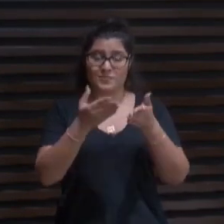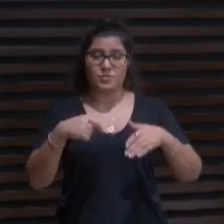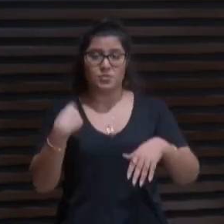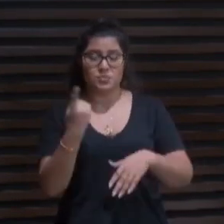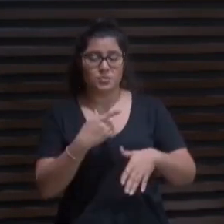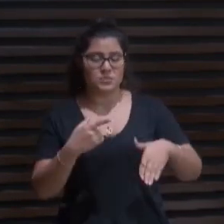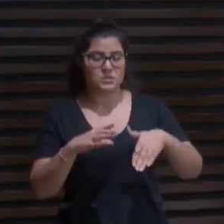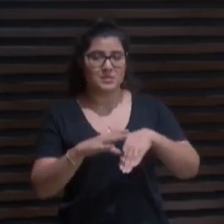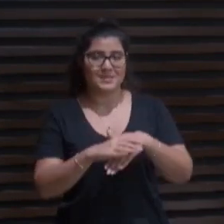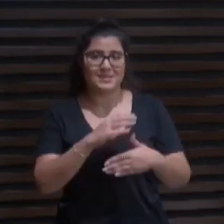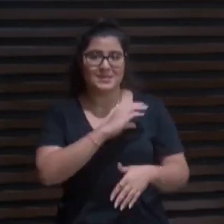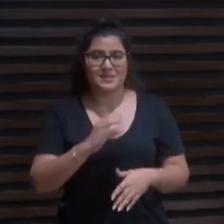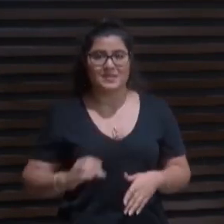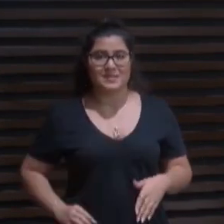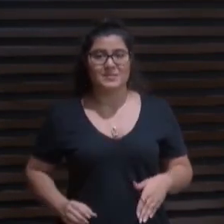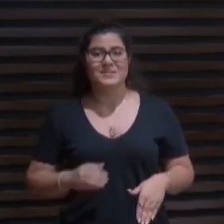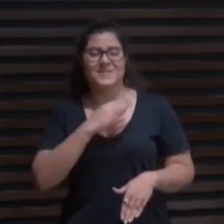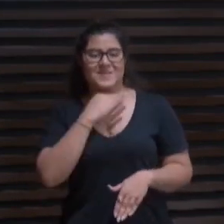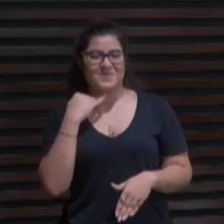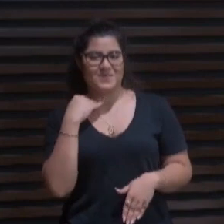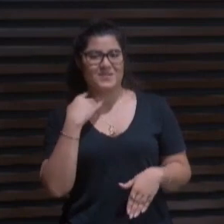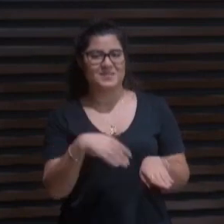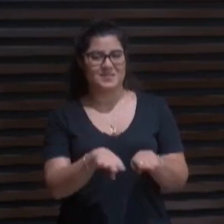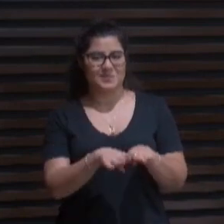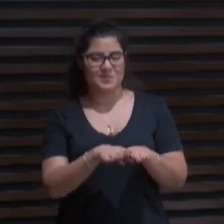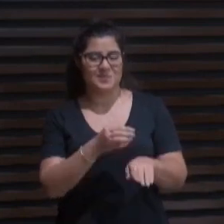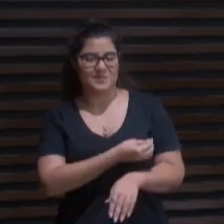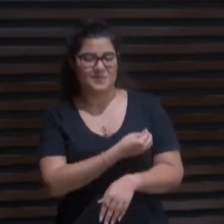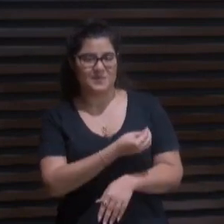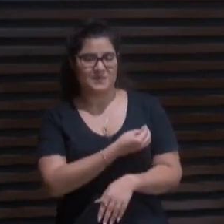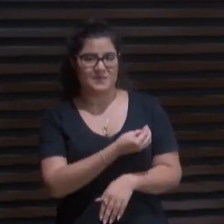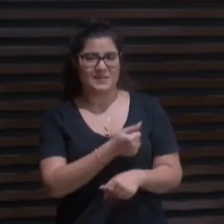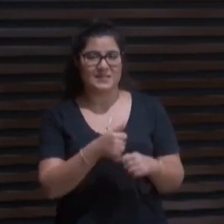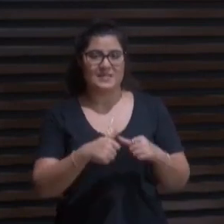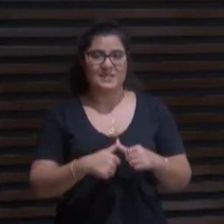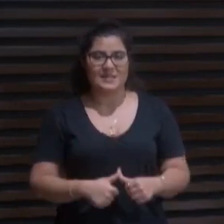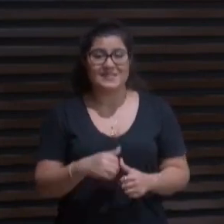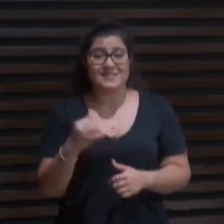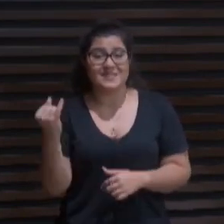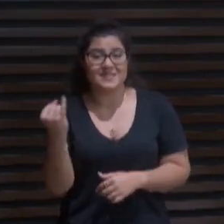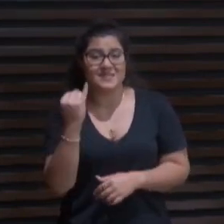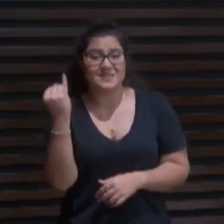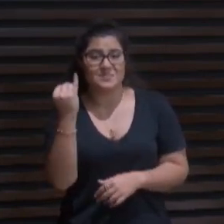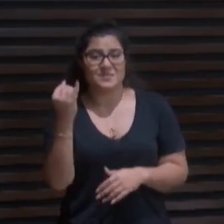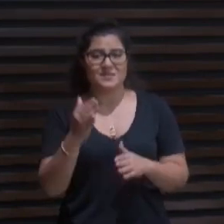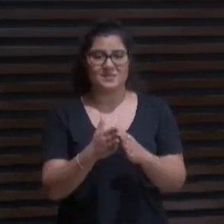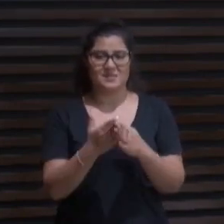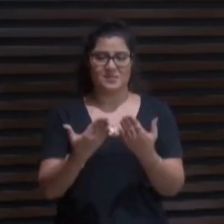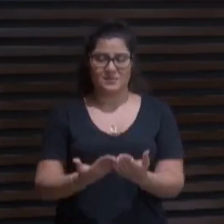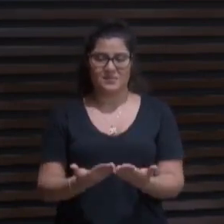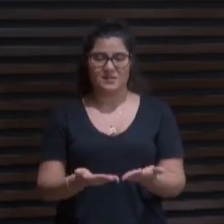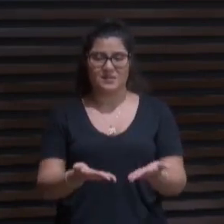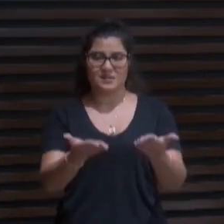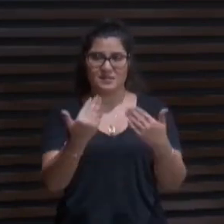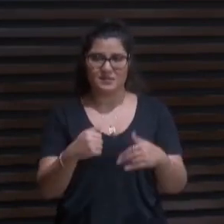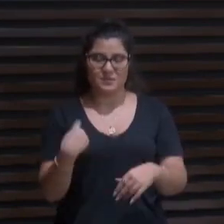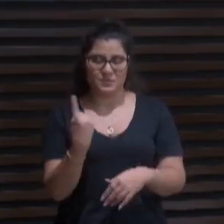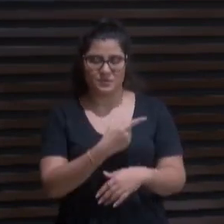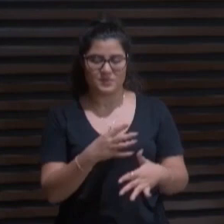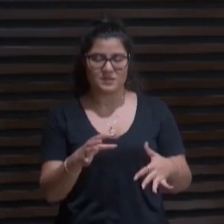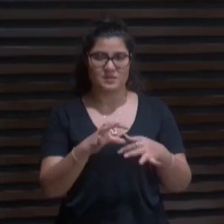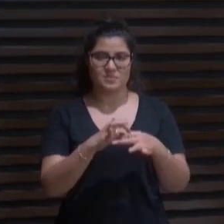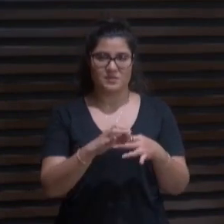Cristo, na morte e na vida. Essa é a importância que as Escrituras dão à nossa união